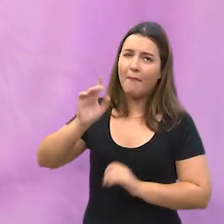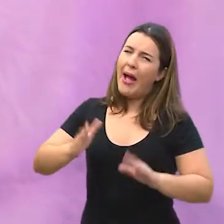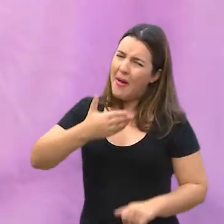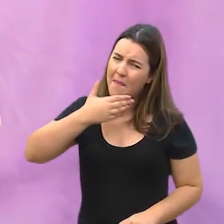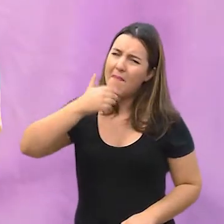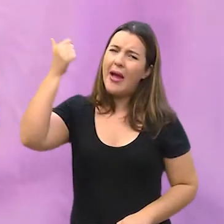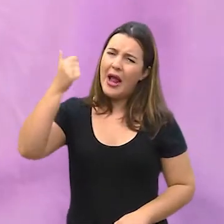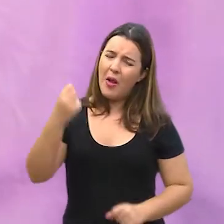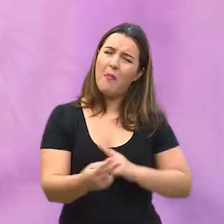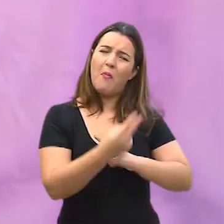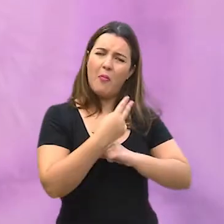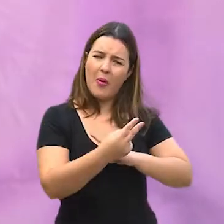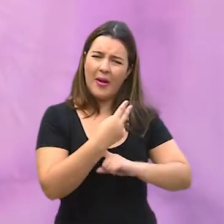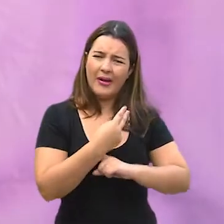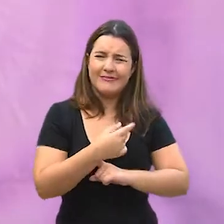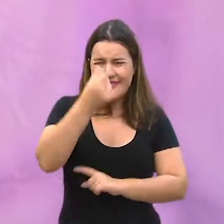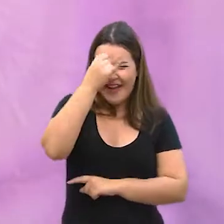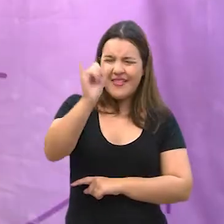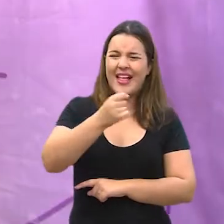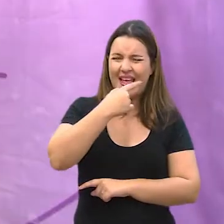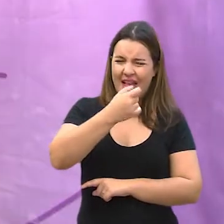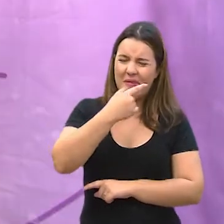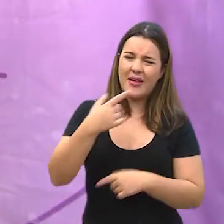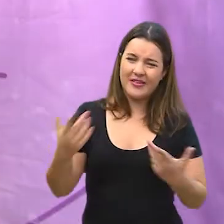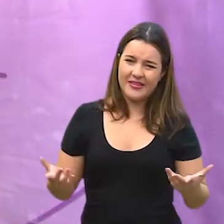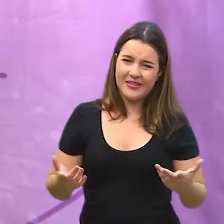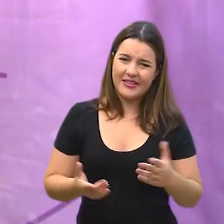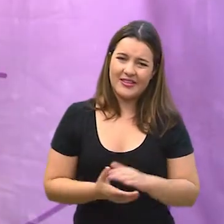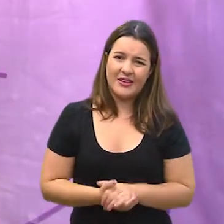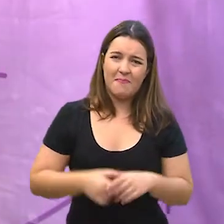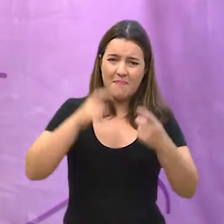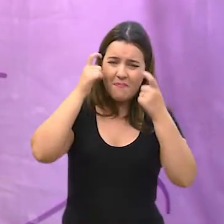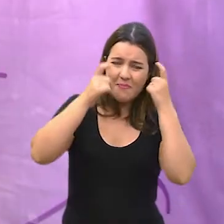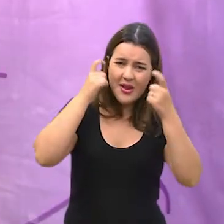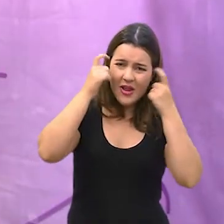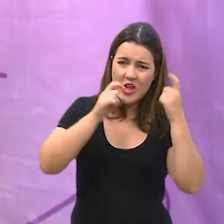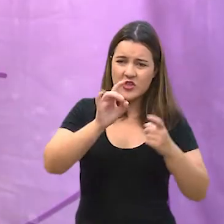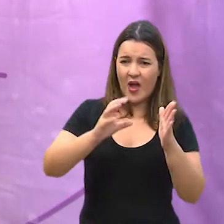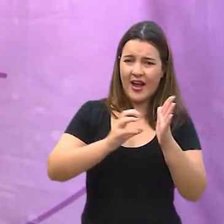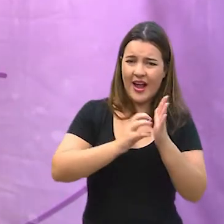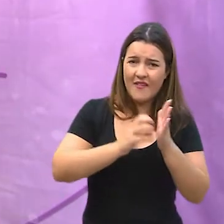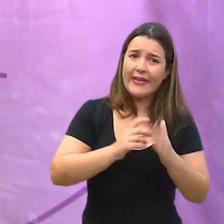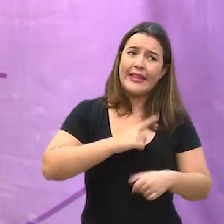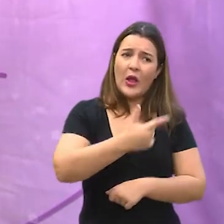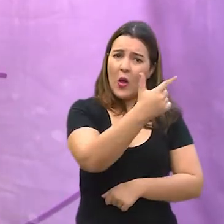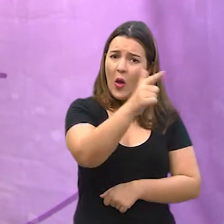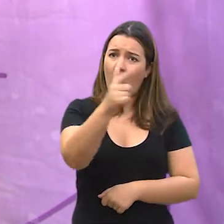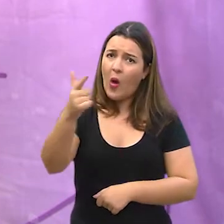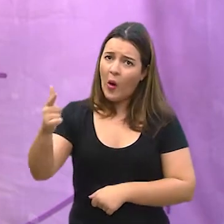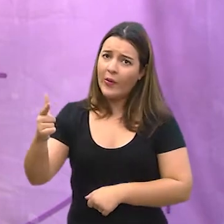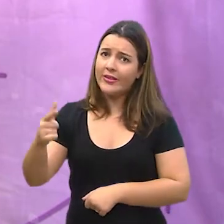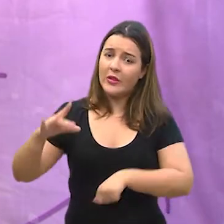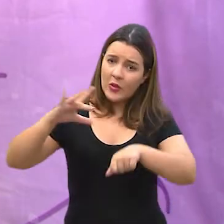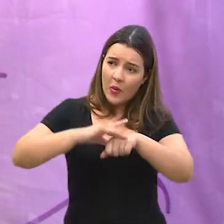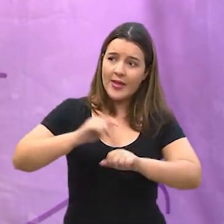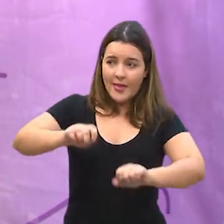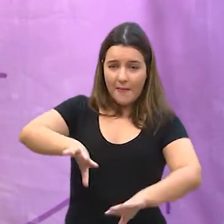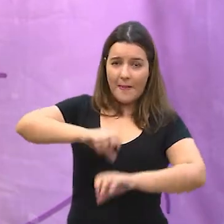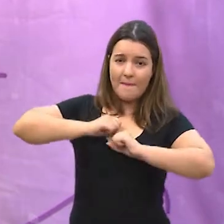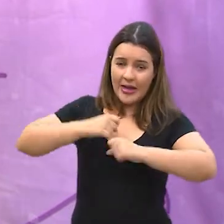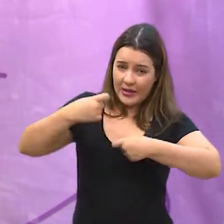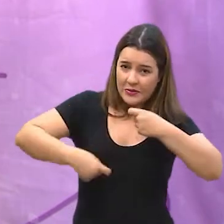medicações disponíveis, mas cura não tem. Então, com certeza, as medidas de prevenção, elas são as mais importantes aí